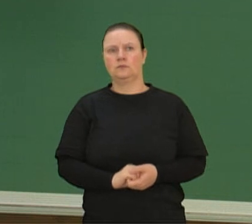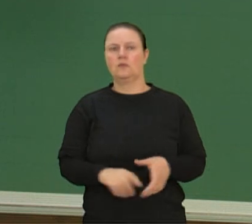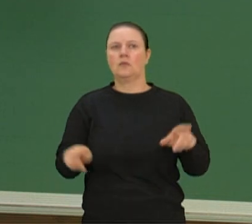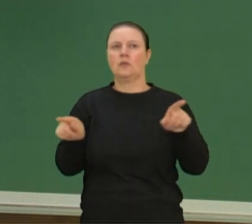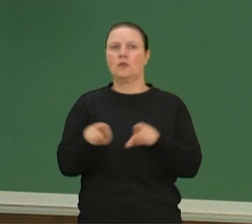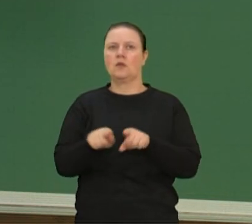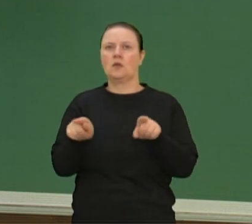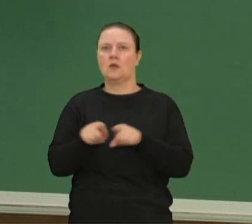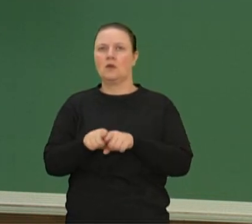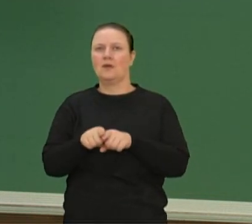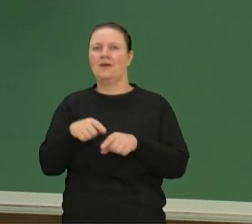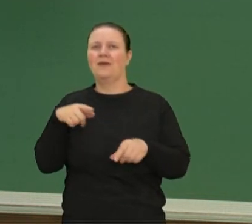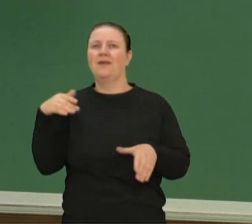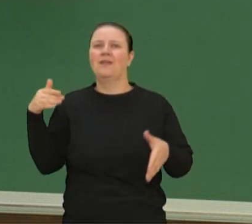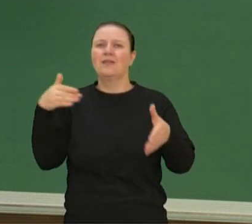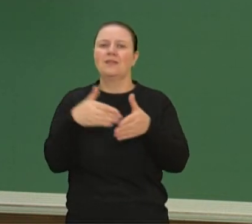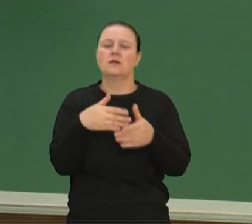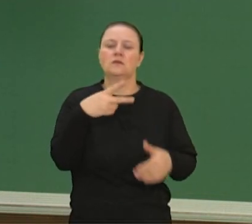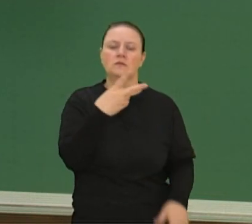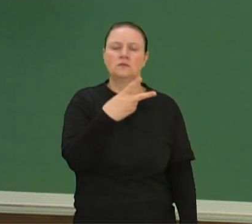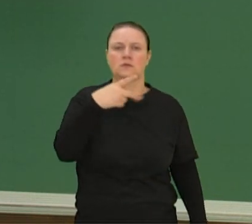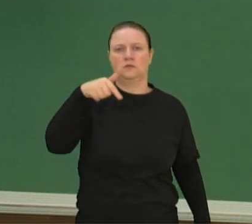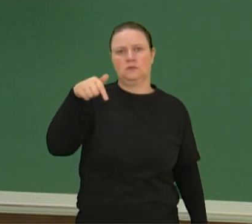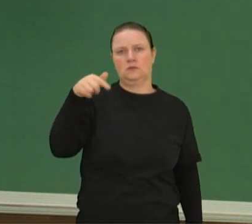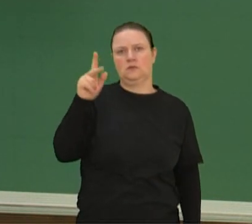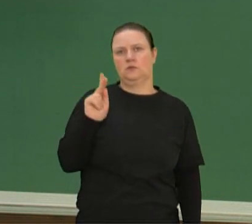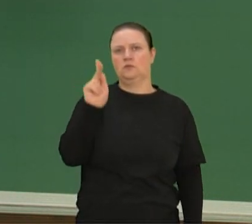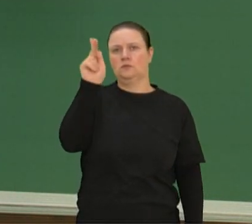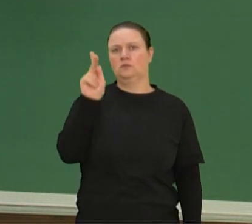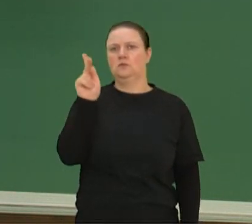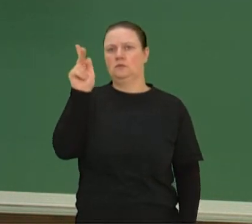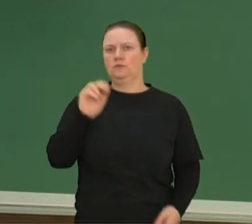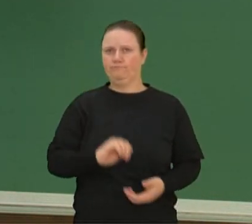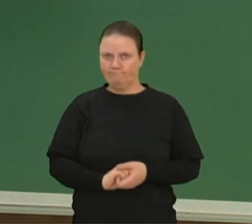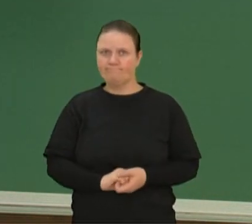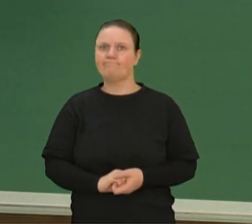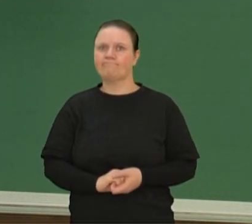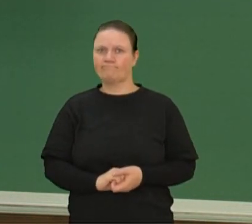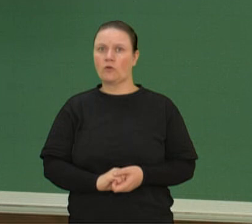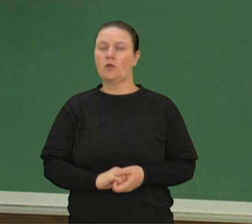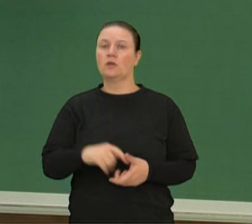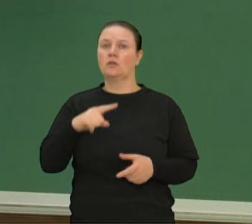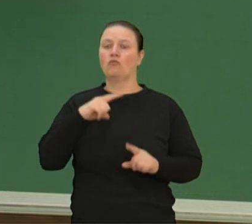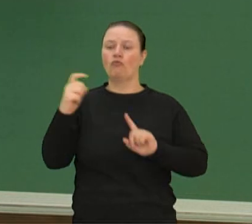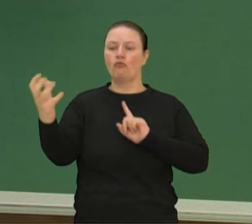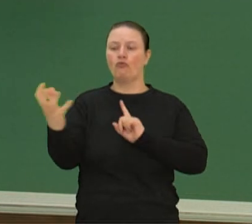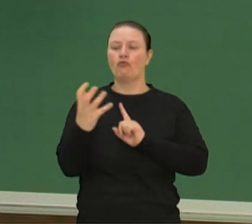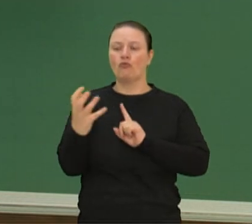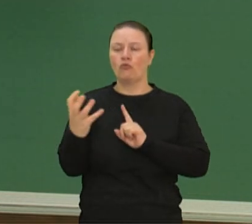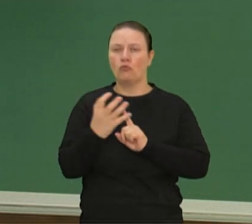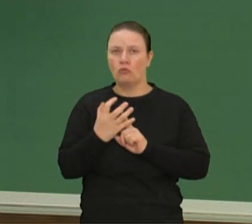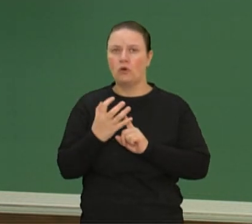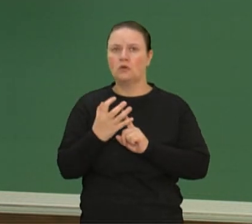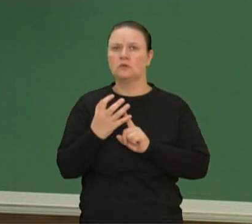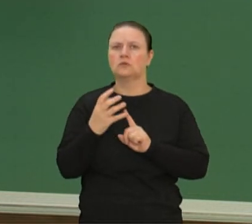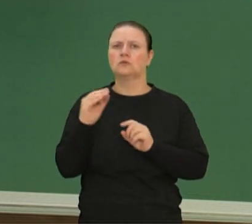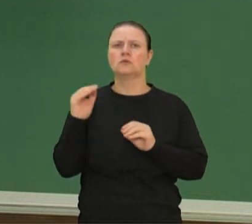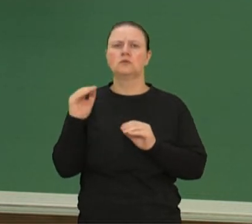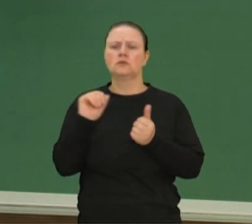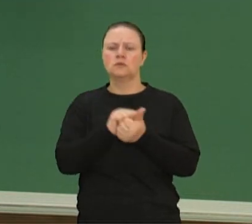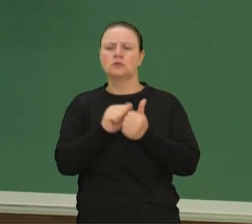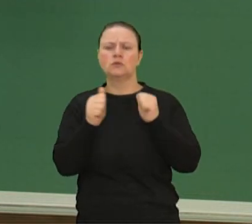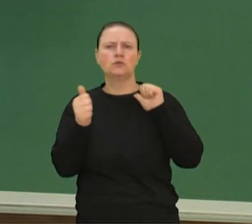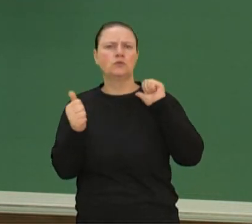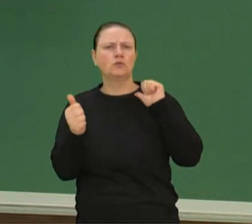uma sobrecarga de até 27 kg. Então, observem que a influência dessa sobrecarga, de acordo com a inclinação da